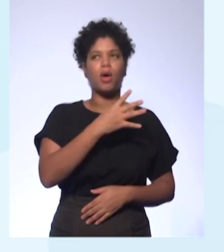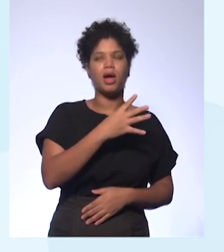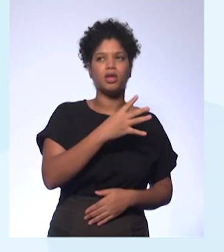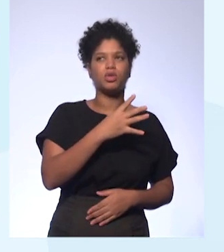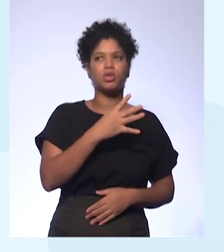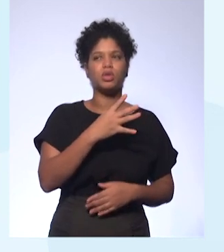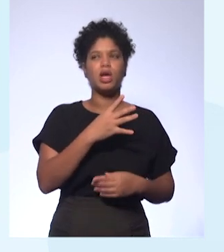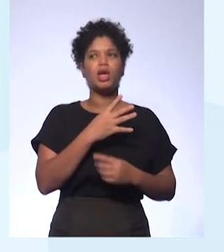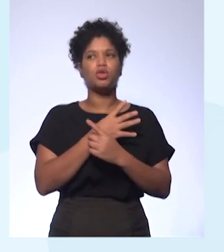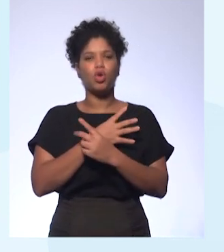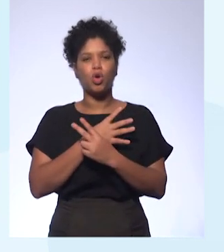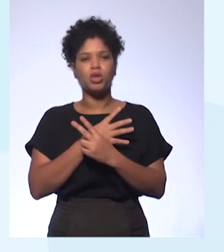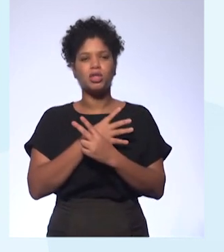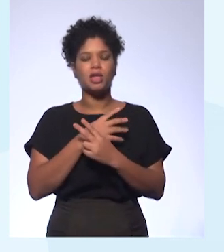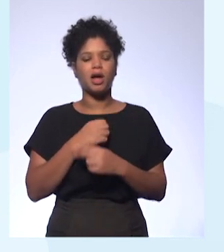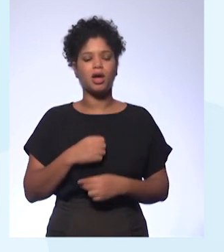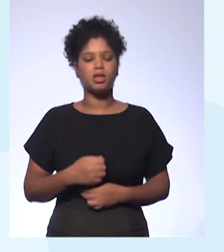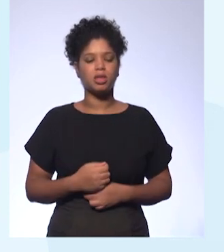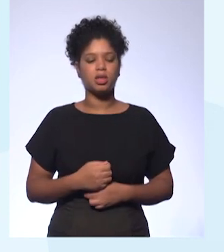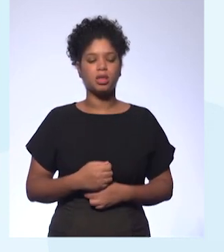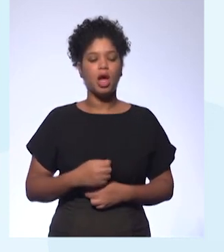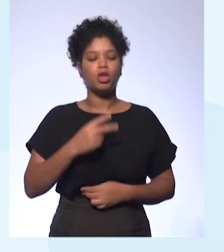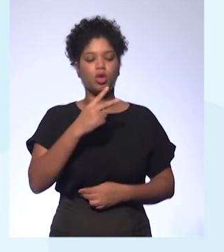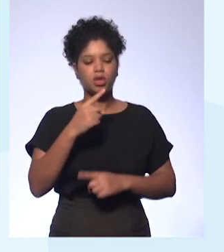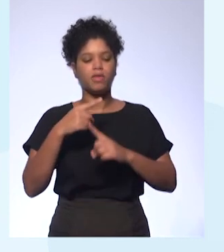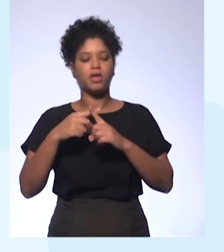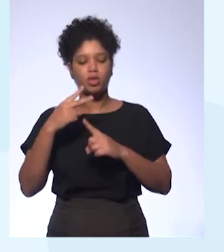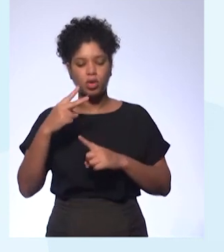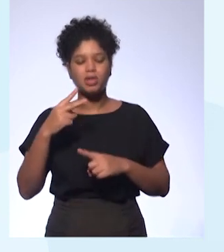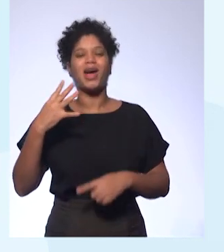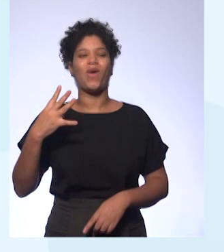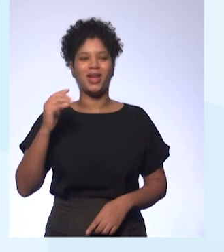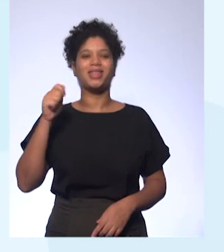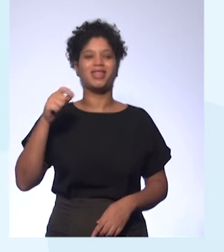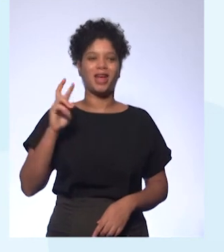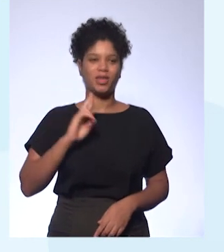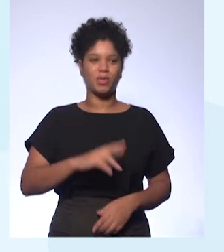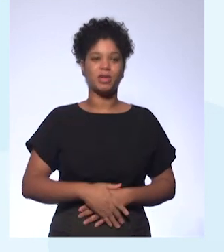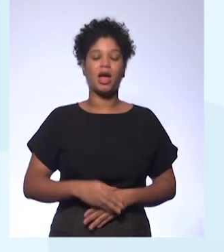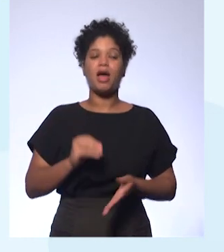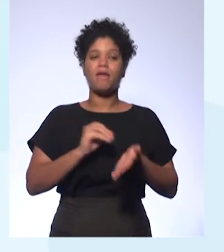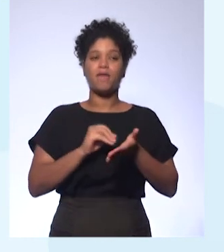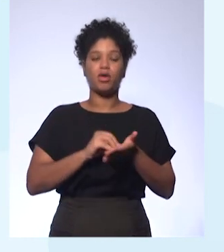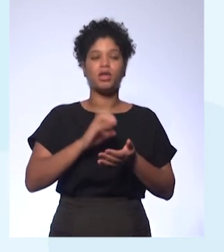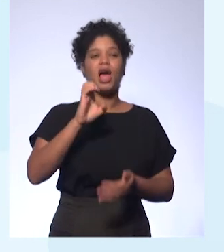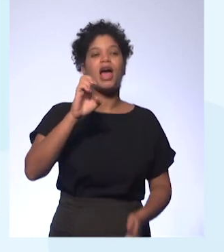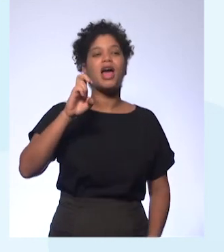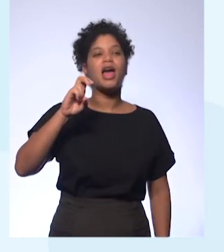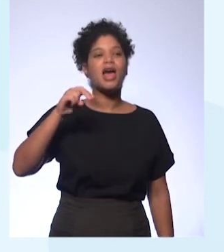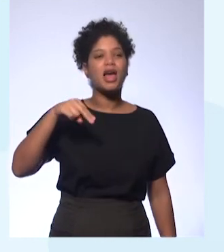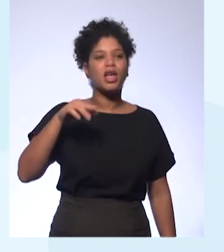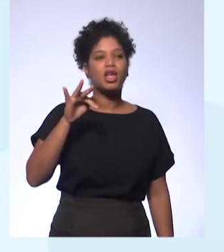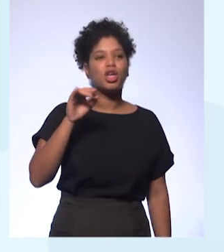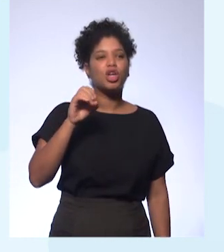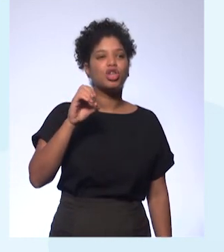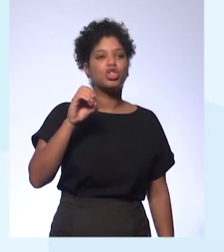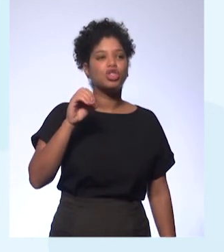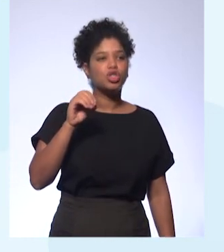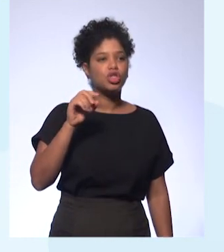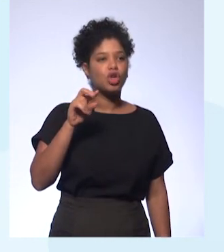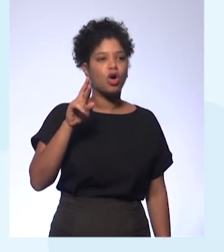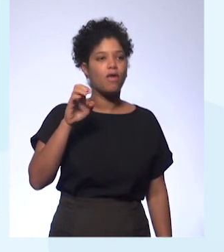coeficiente 2, 2 vezes 2, 4. Falta apenas o enxofre, 4 vezes 2,